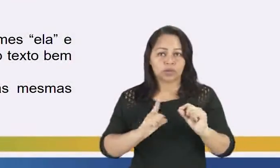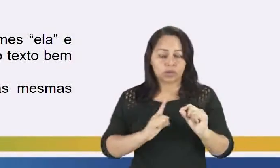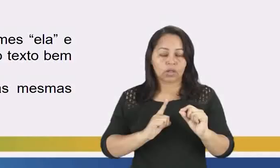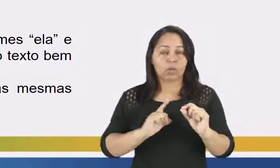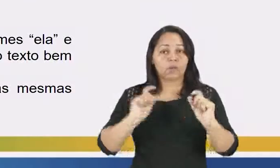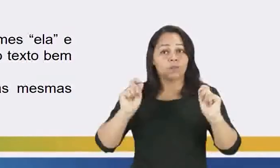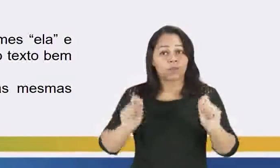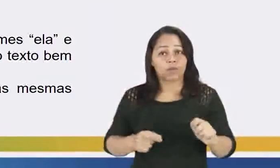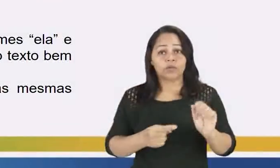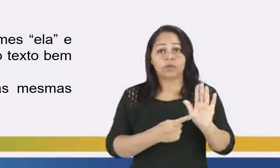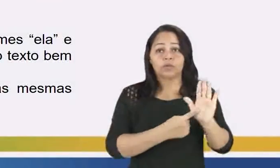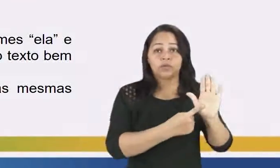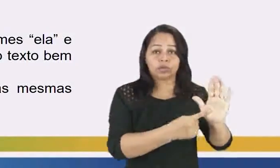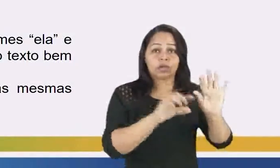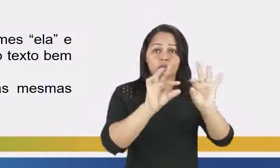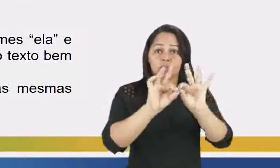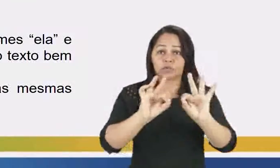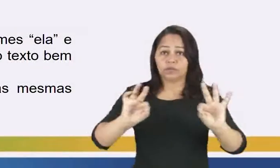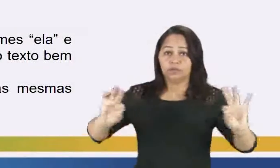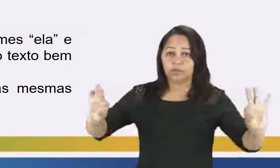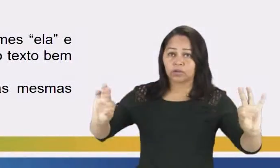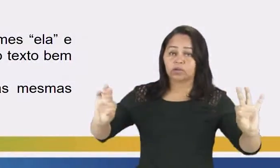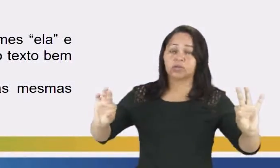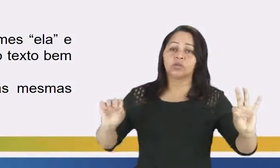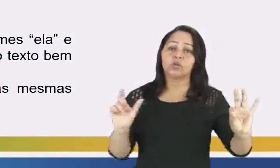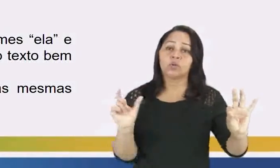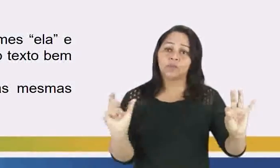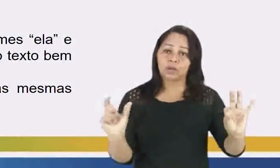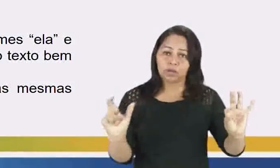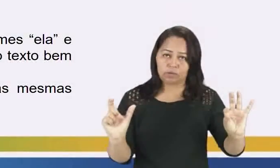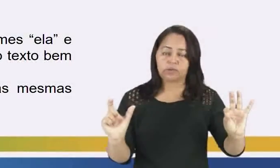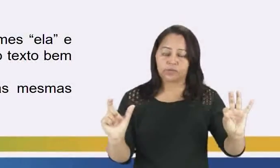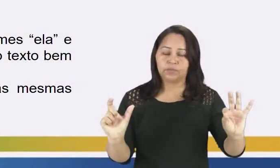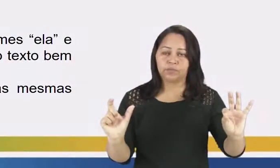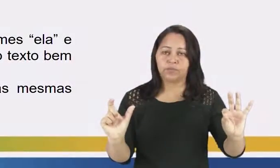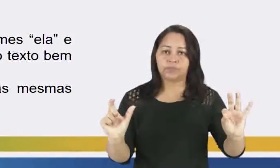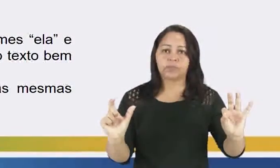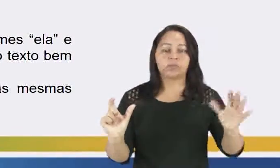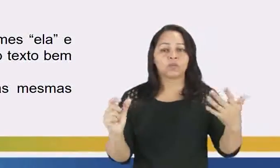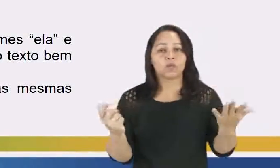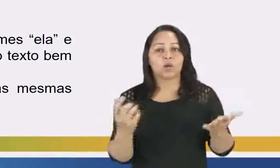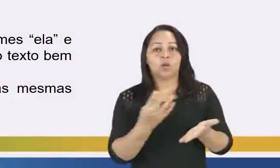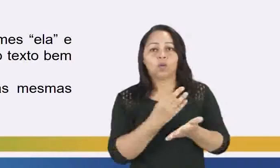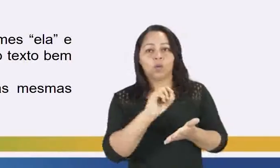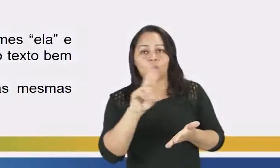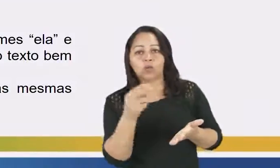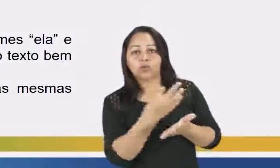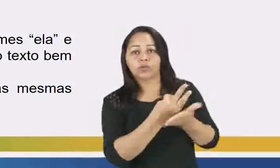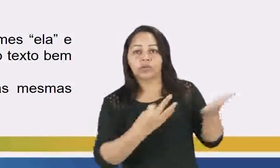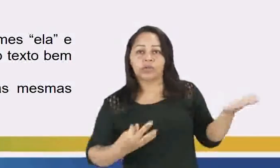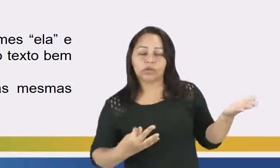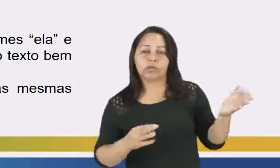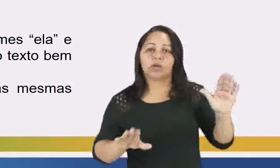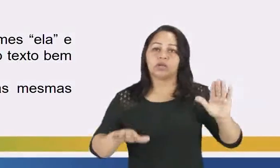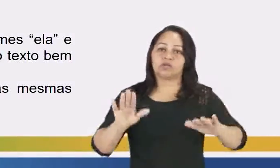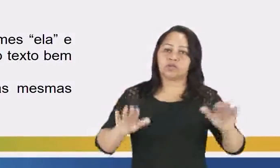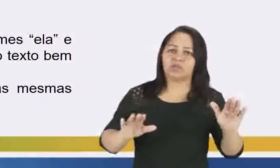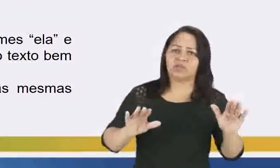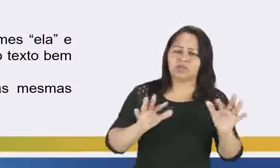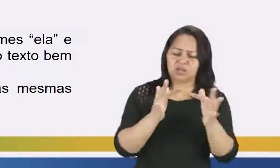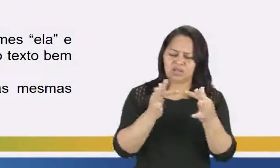ou qualificar outras palavras expressas no seu texto. Sem eles, muitas orações e frases